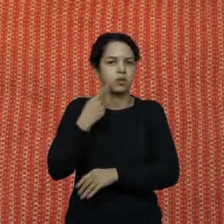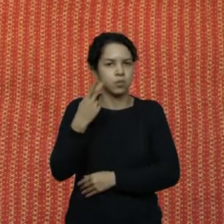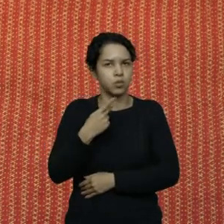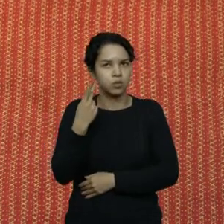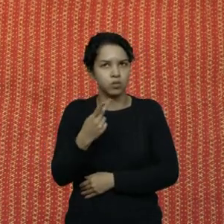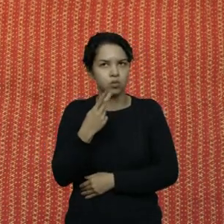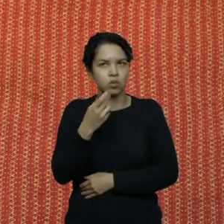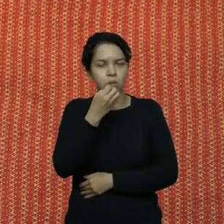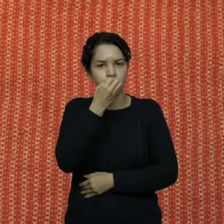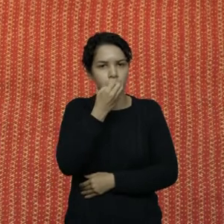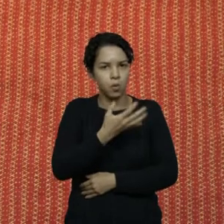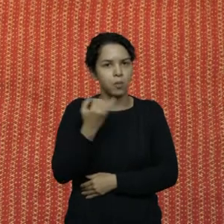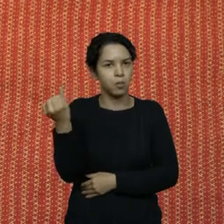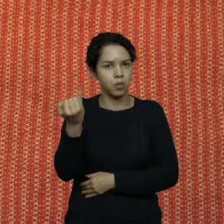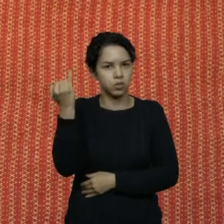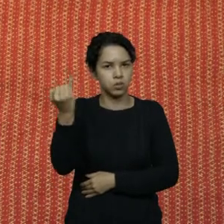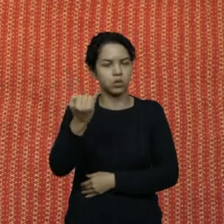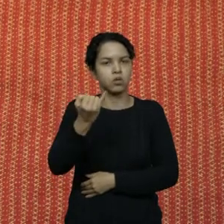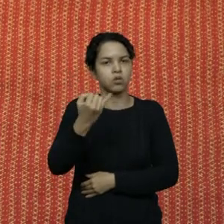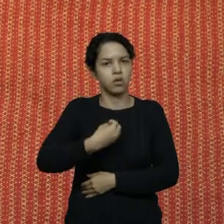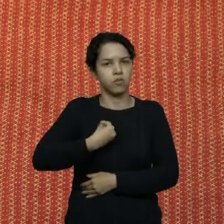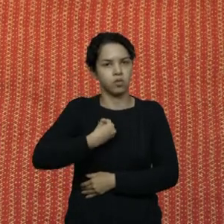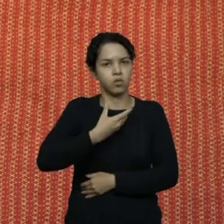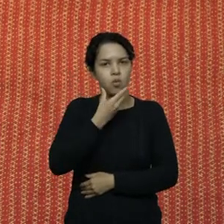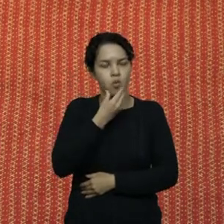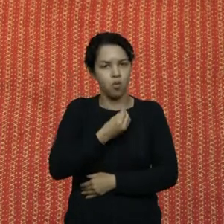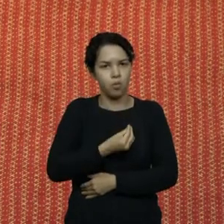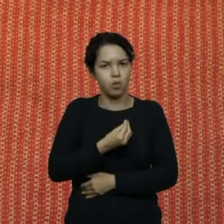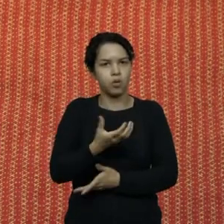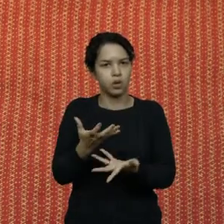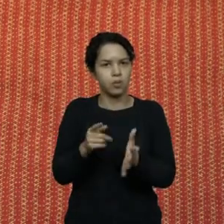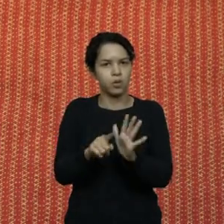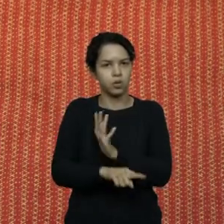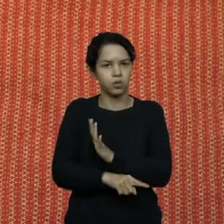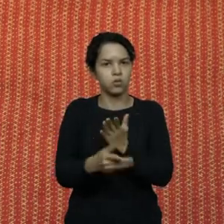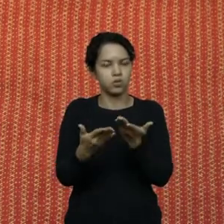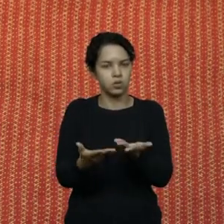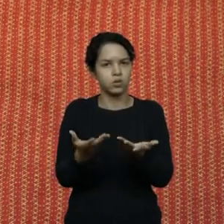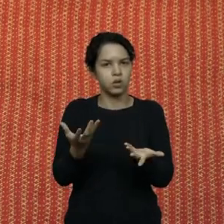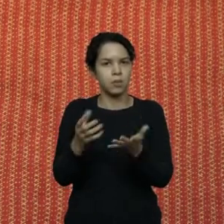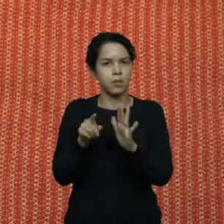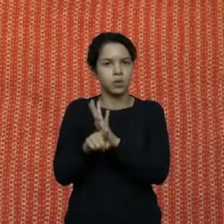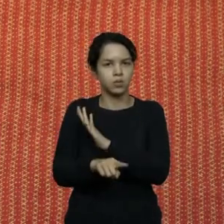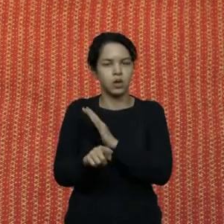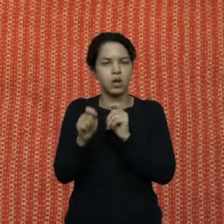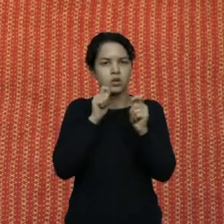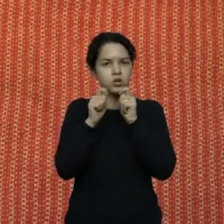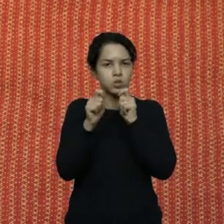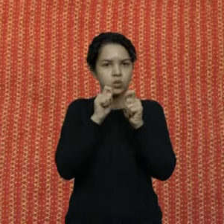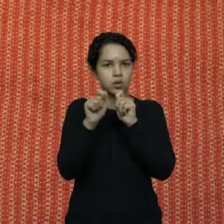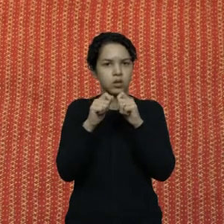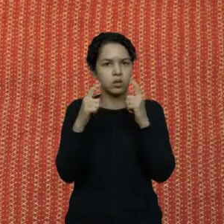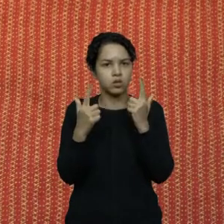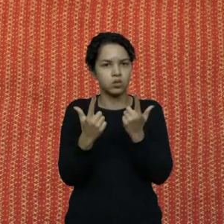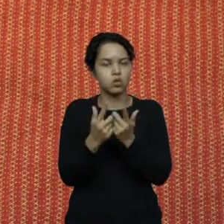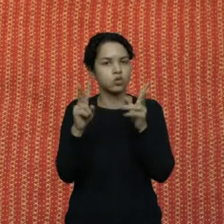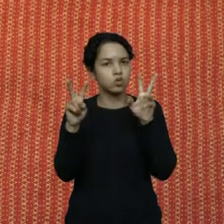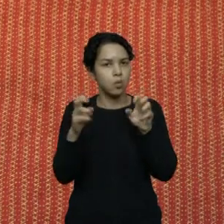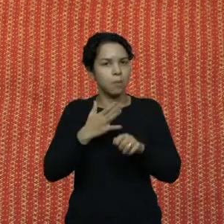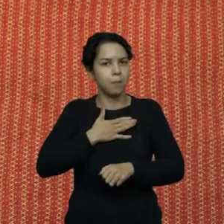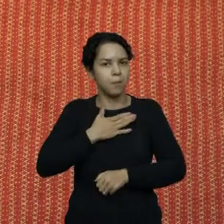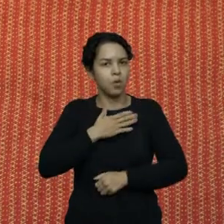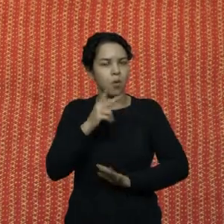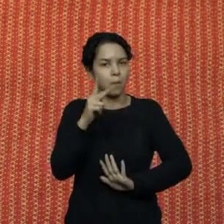e isso é muito importante da vida de um ano gostaria de perguntar para o senhor eu tentei consultar assessoria da casa sobre o meu projeto lá